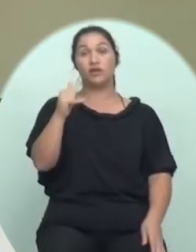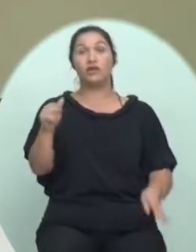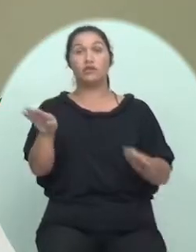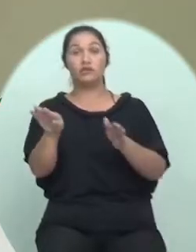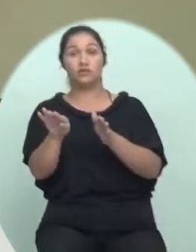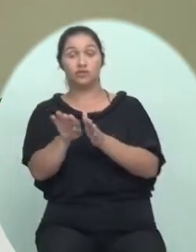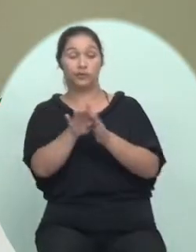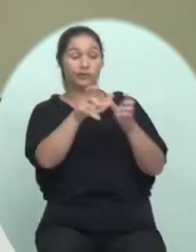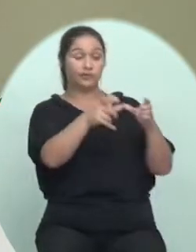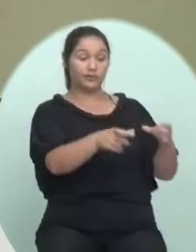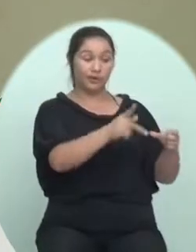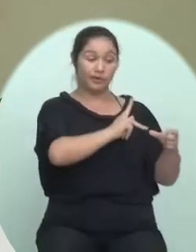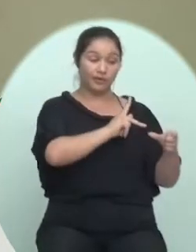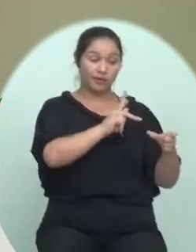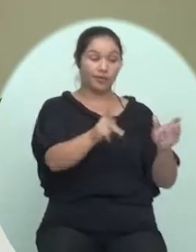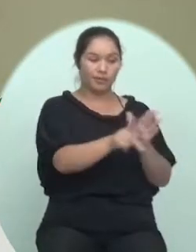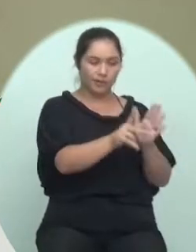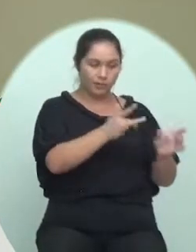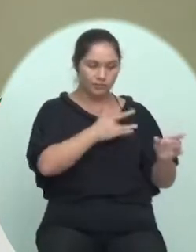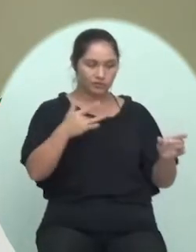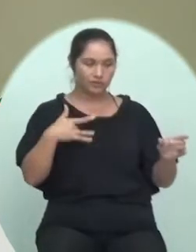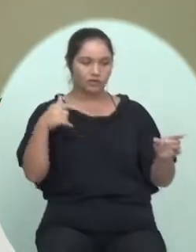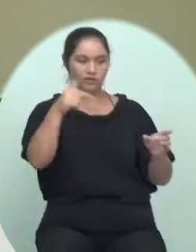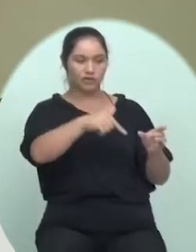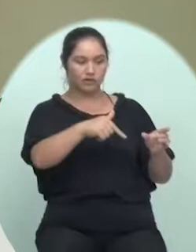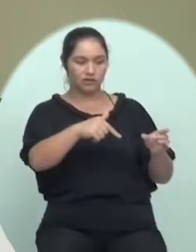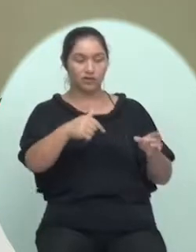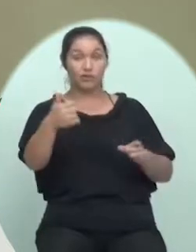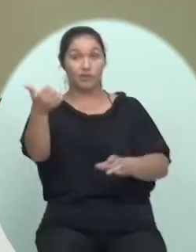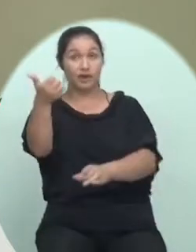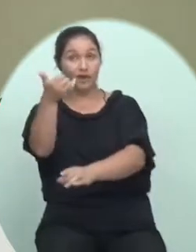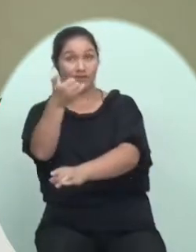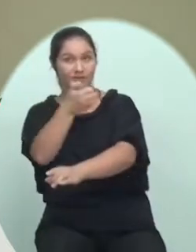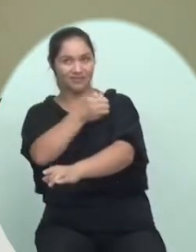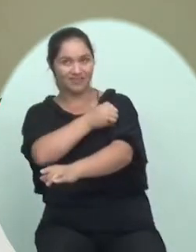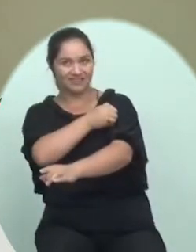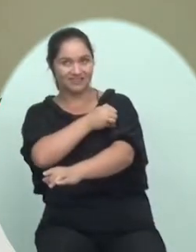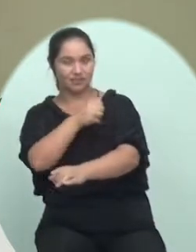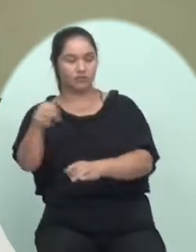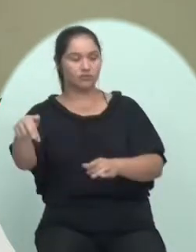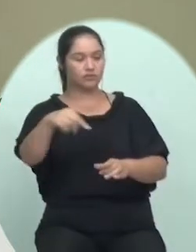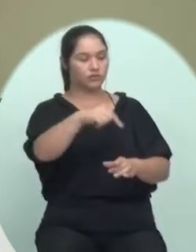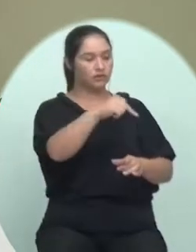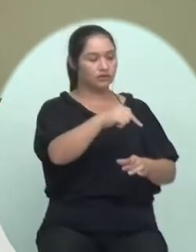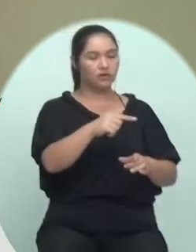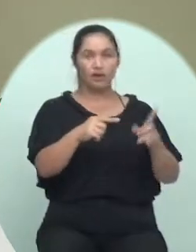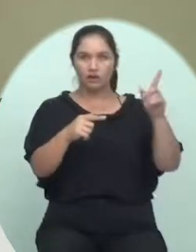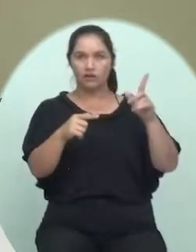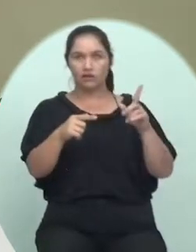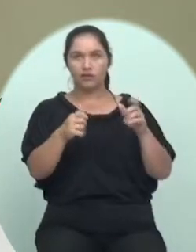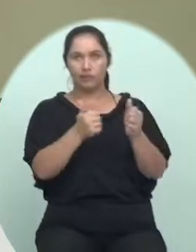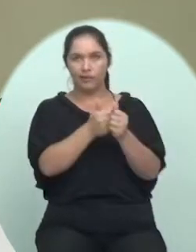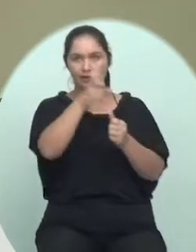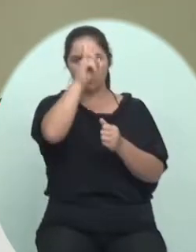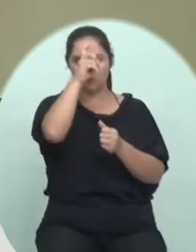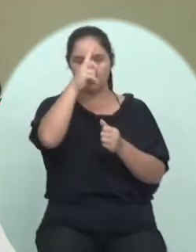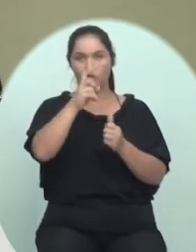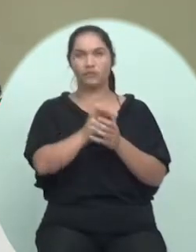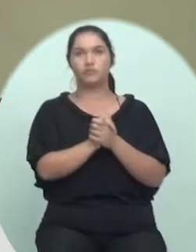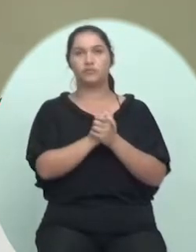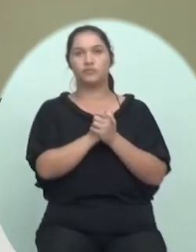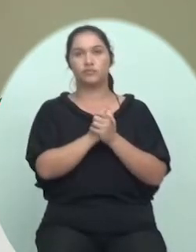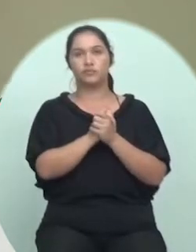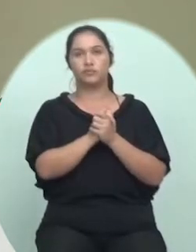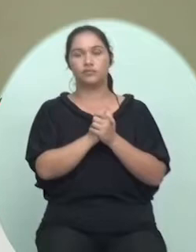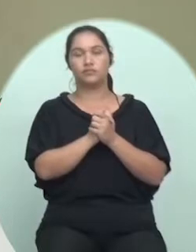6 meses. Bom, ele chegou às 3 horas, mandou a fotinho do cartãozinho do estacionamento, às 15 horas chegou, e a vacinação vai até às